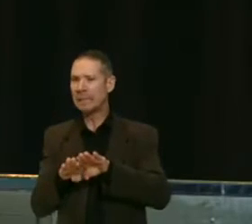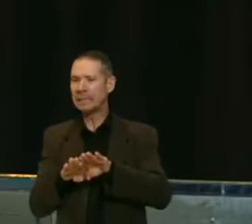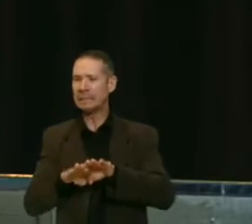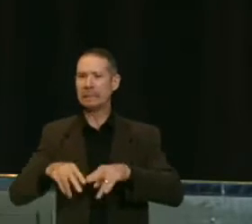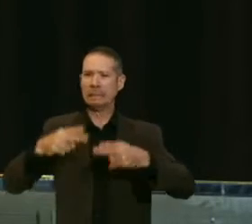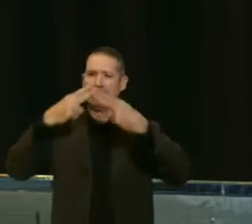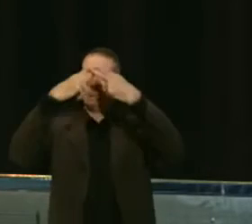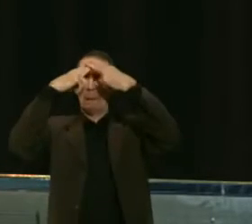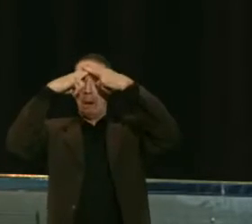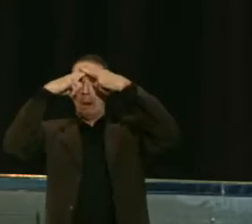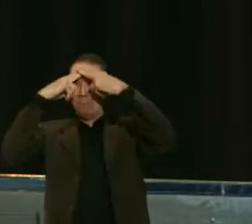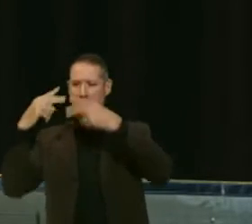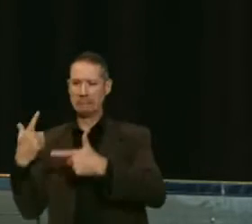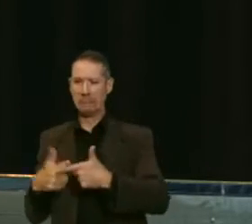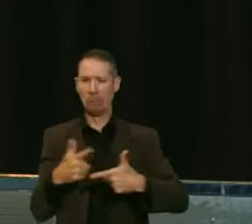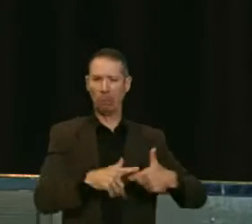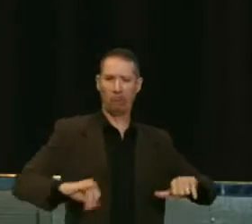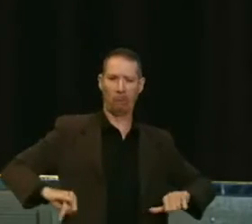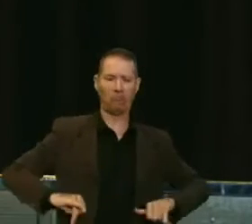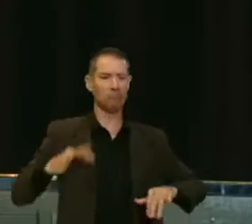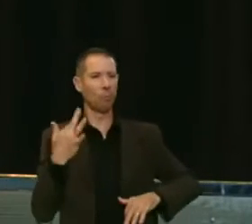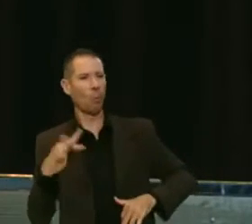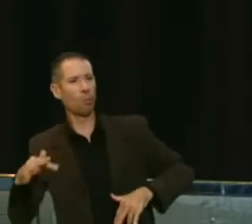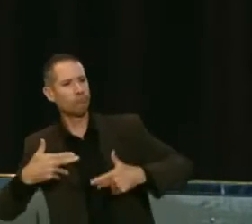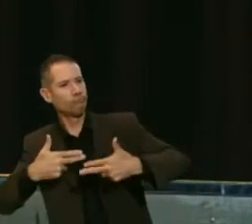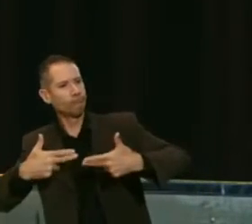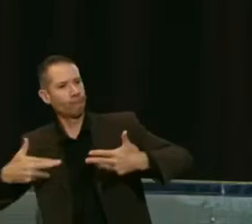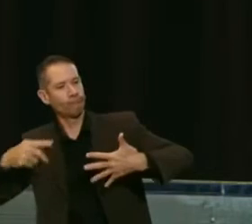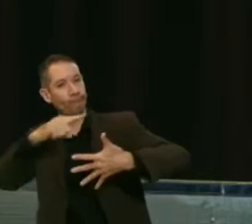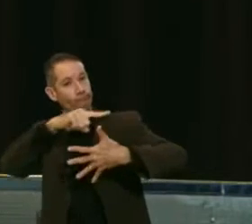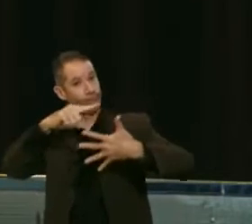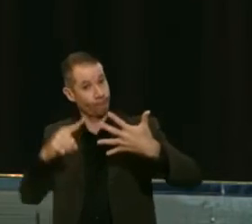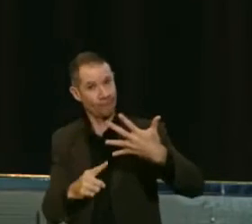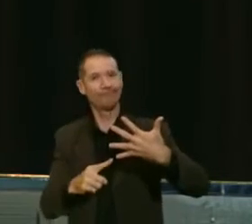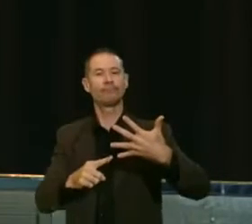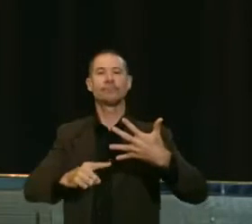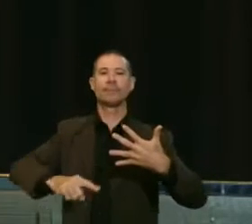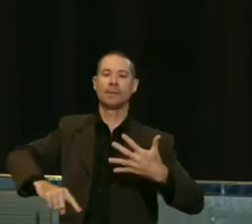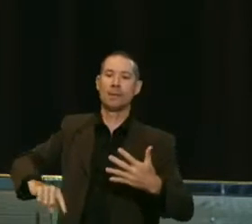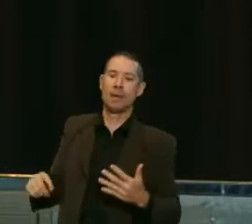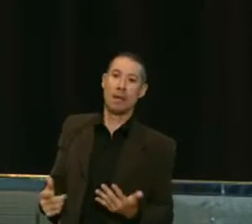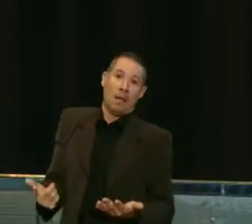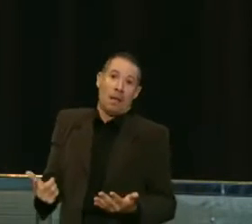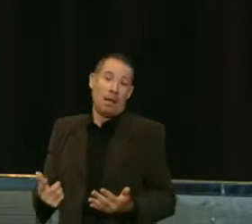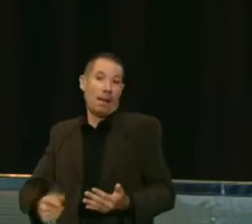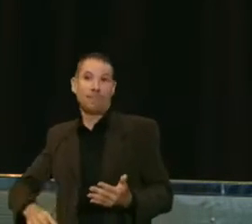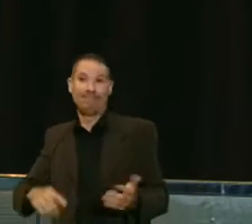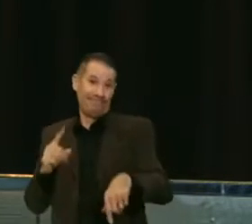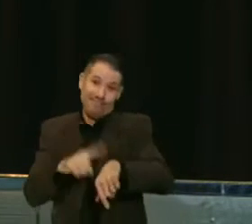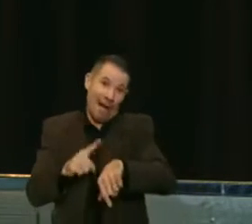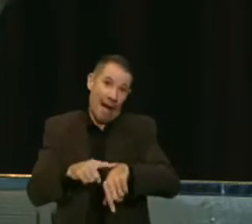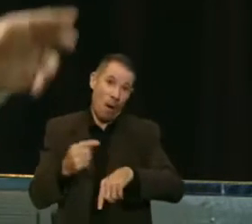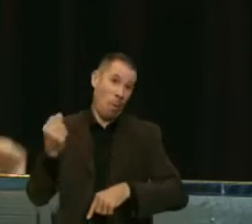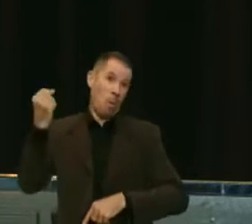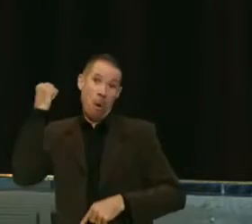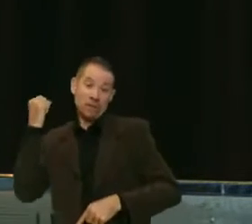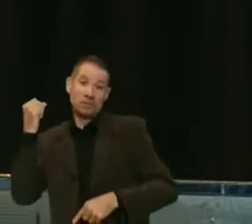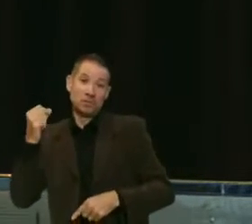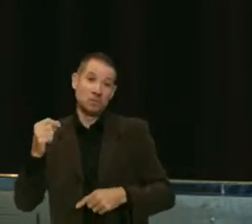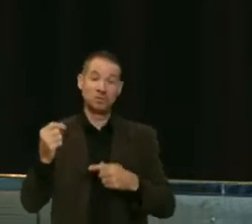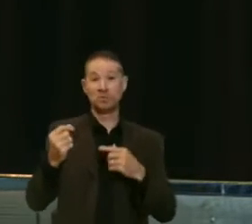abertas. A dor, ela é recente. Você perdeu